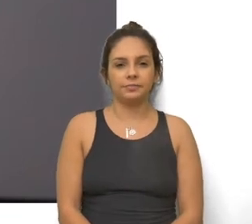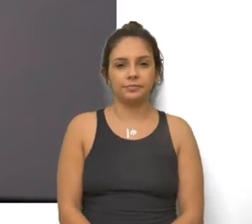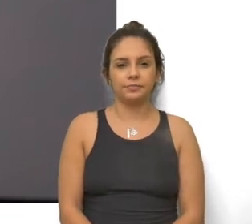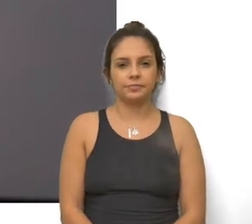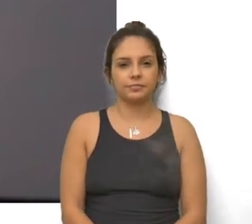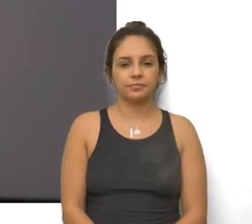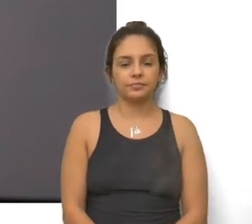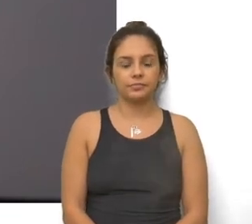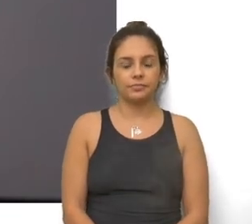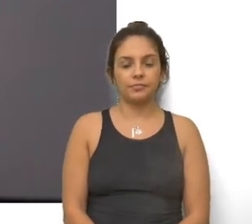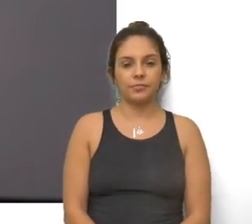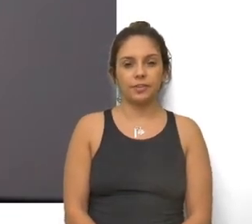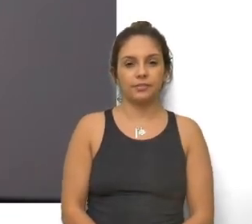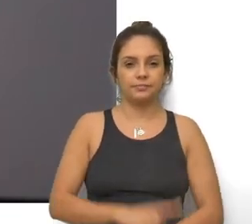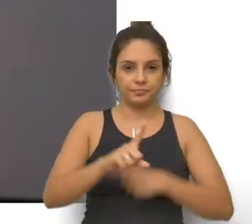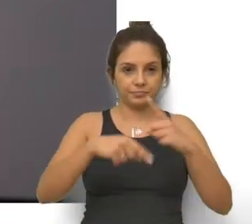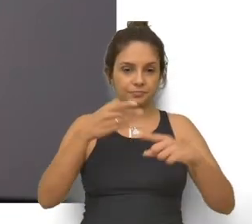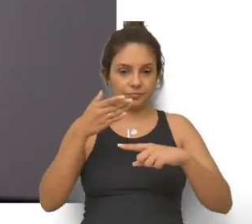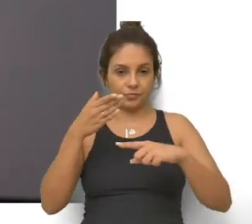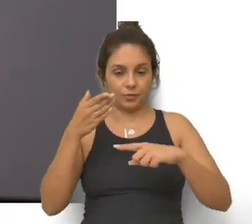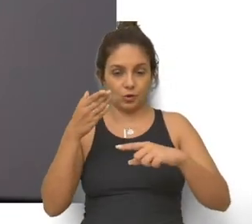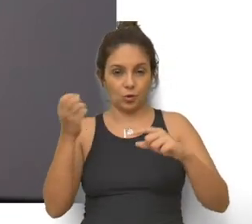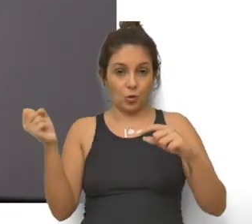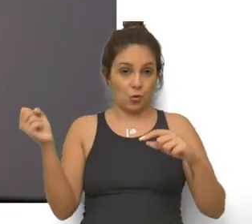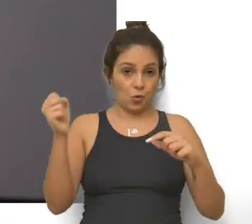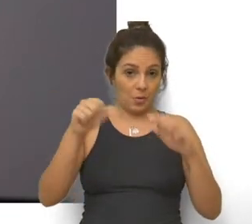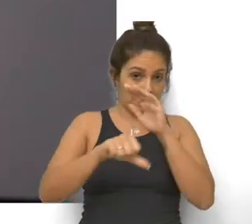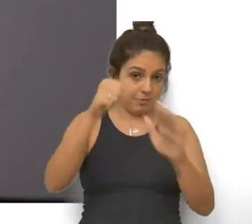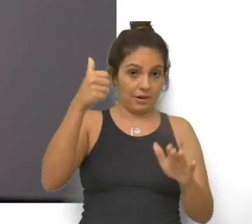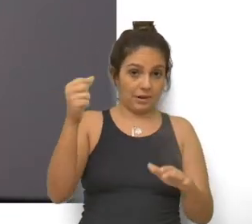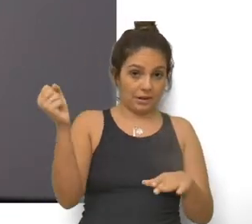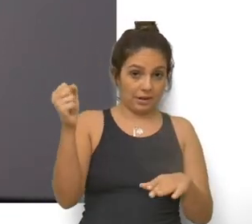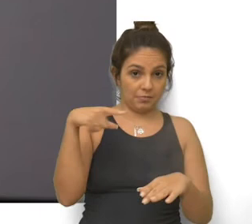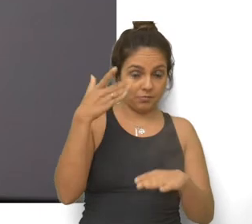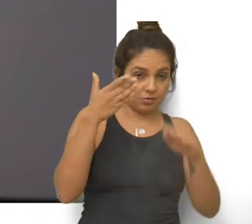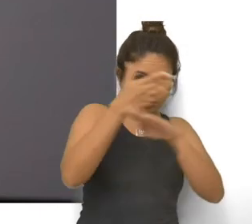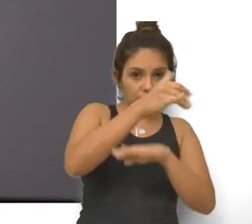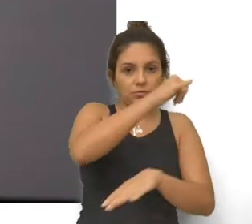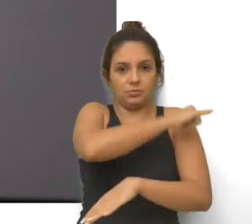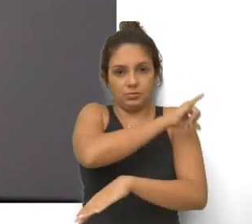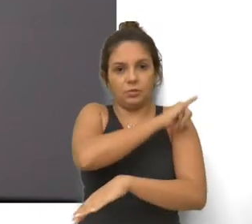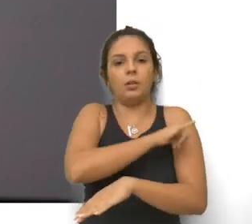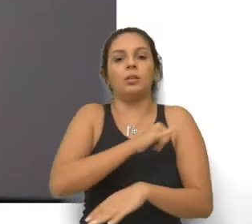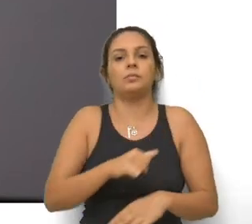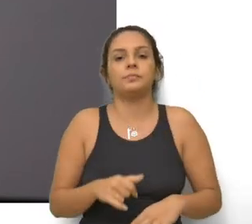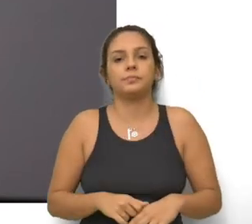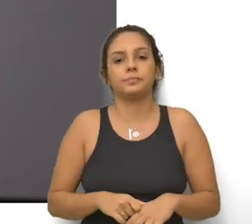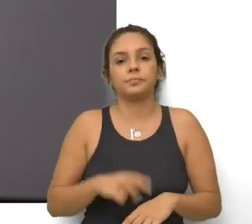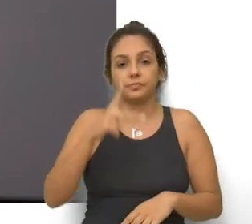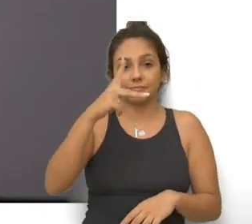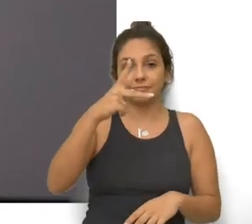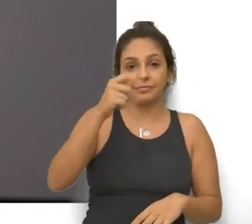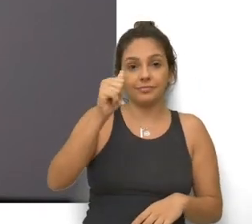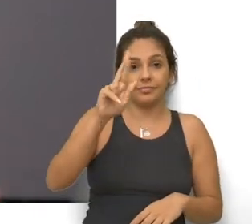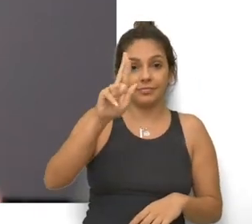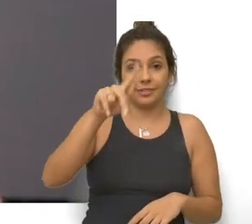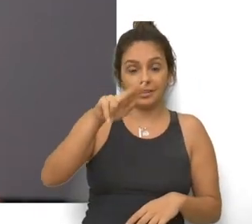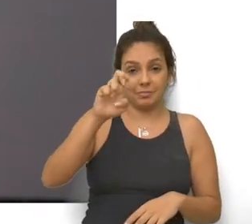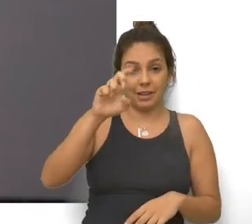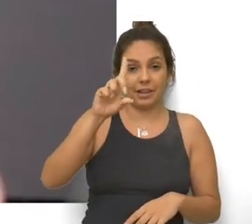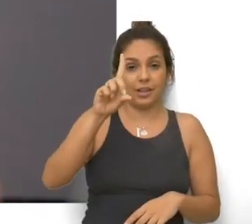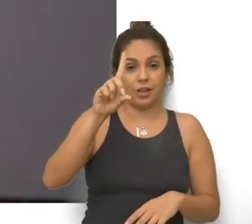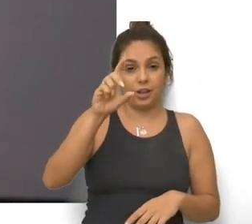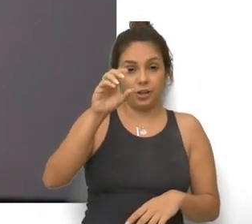depois da estreia, ir para o Rio, justamente para o Parque do Flamengo, que foi a grande obra da Lota